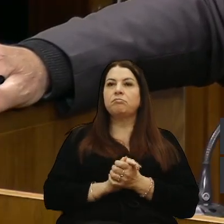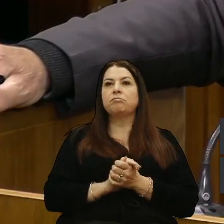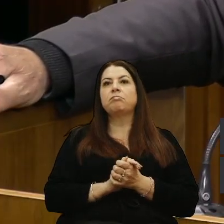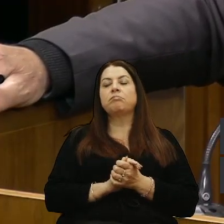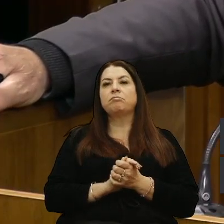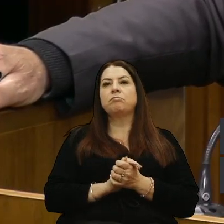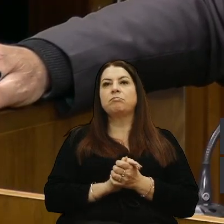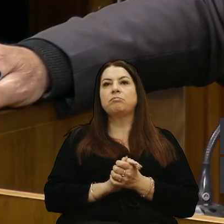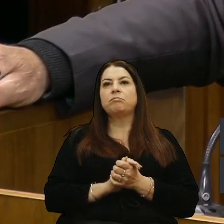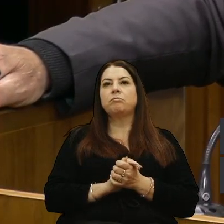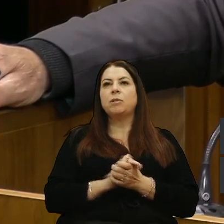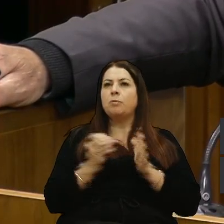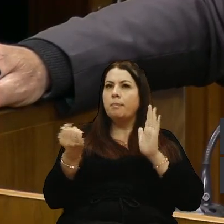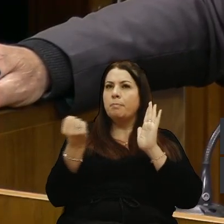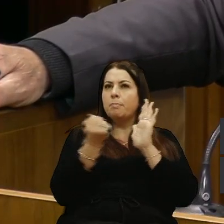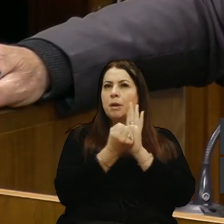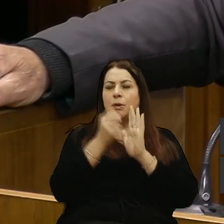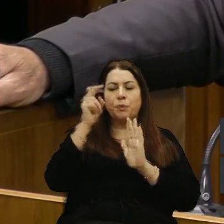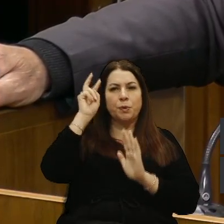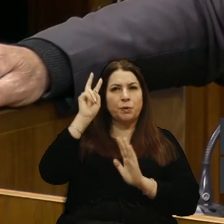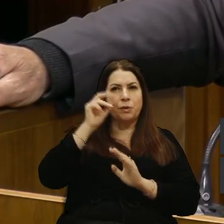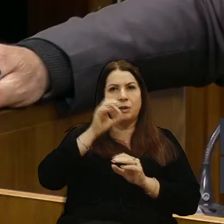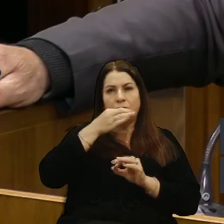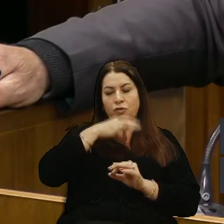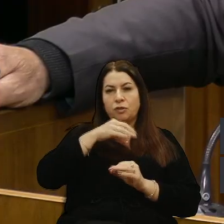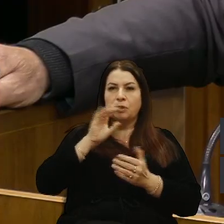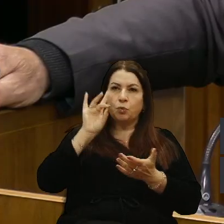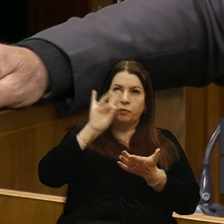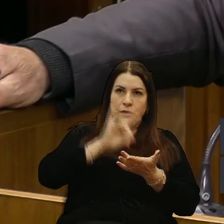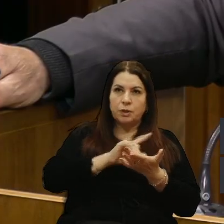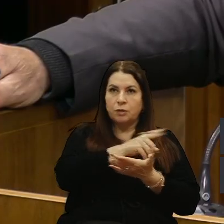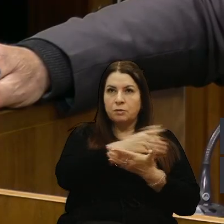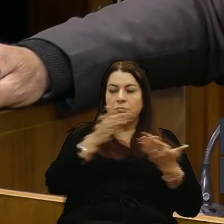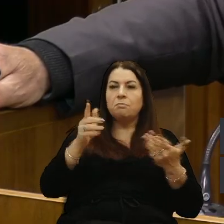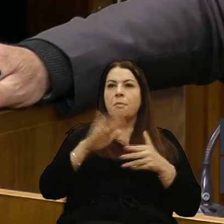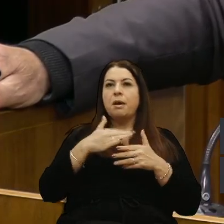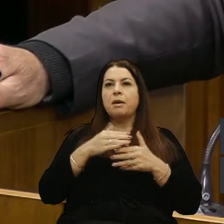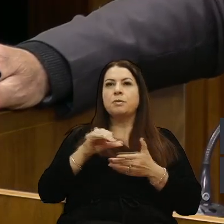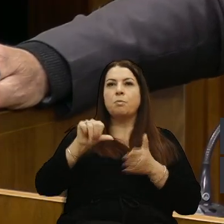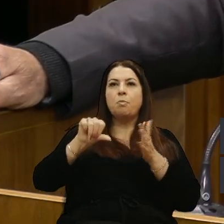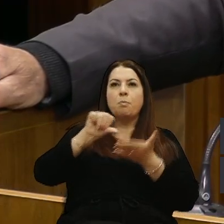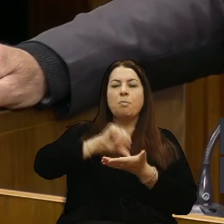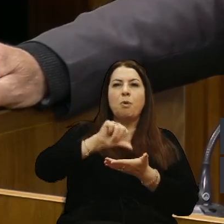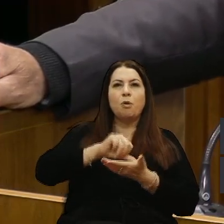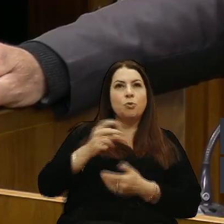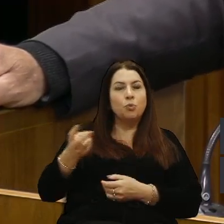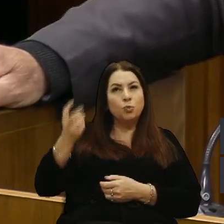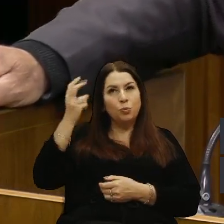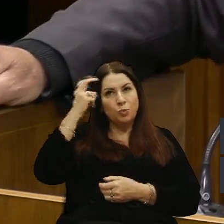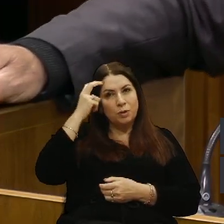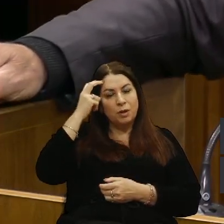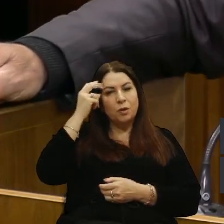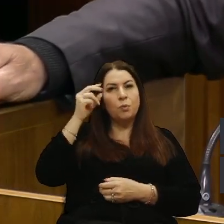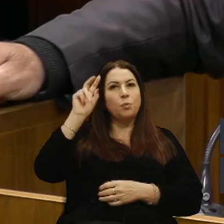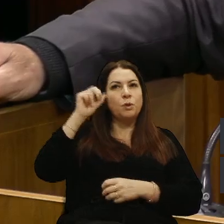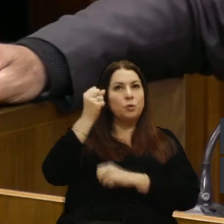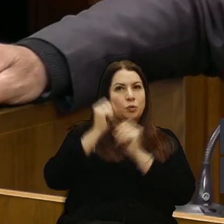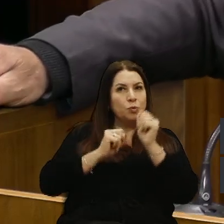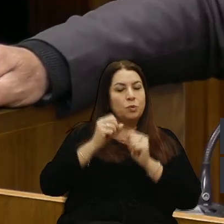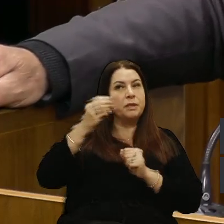empreendimento será um marco na história de Caxias, consolidando ainda mais como um polo cultural onde a indústria e a memória